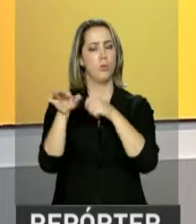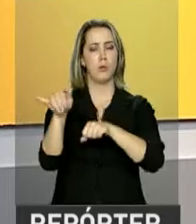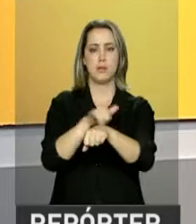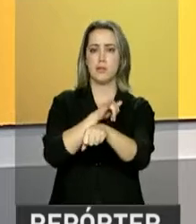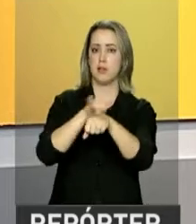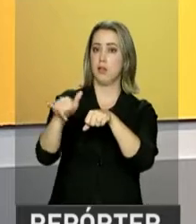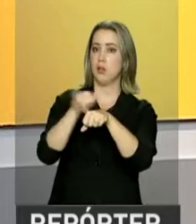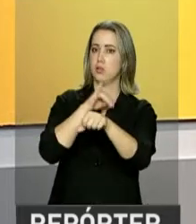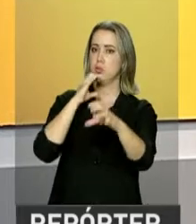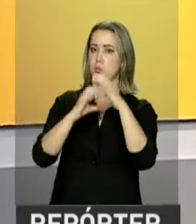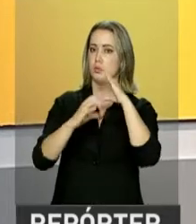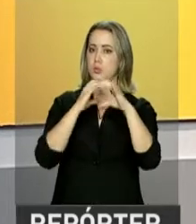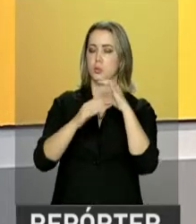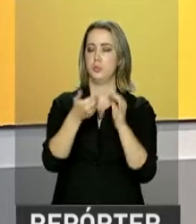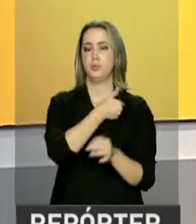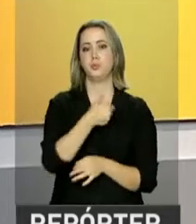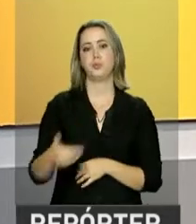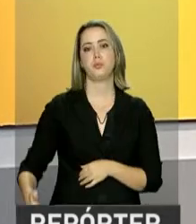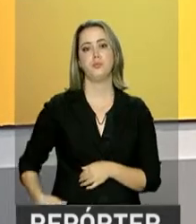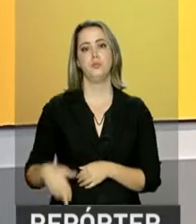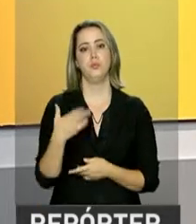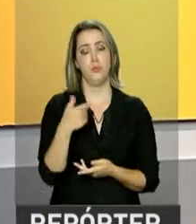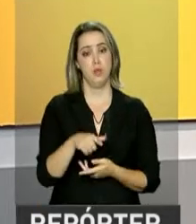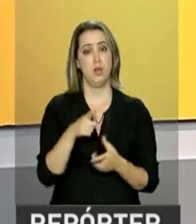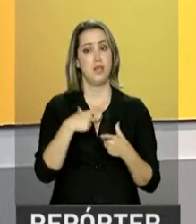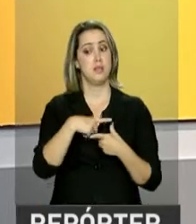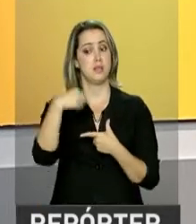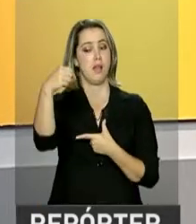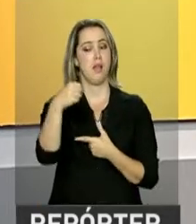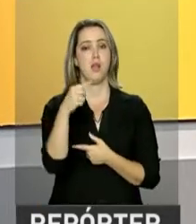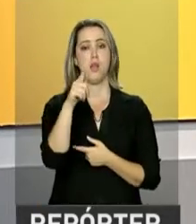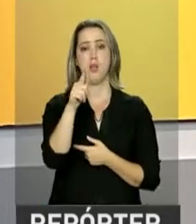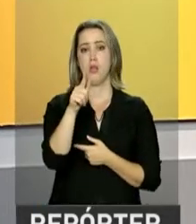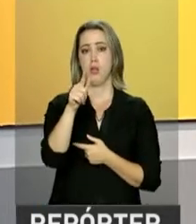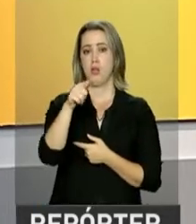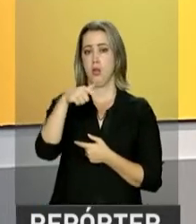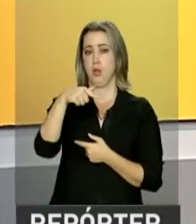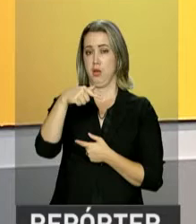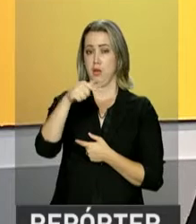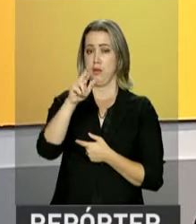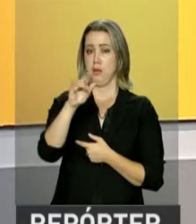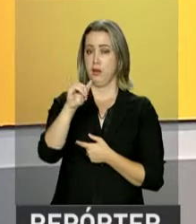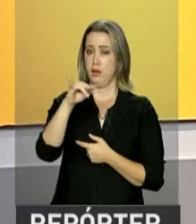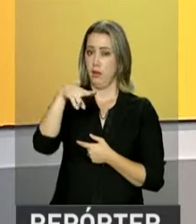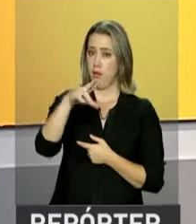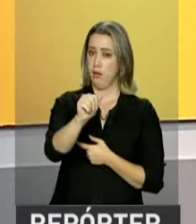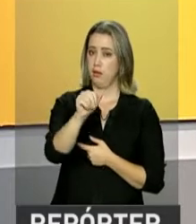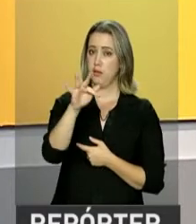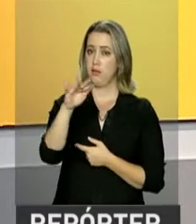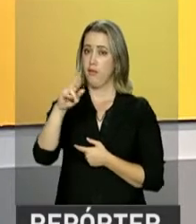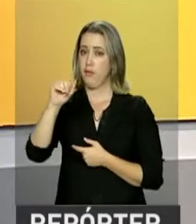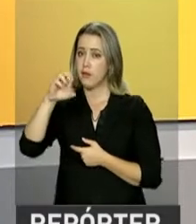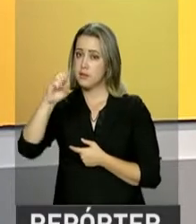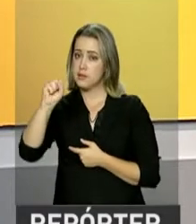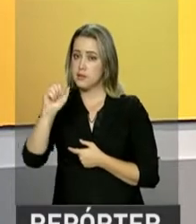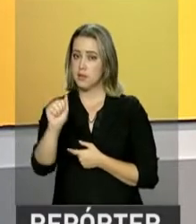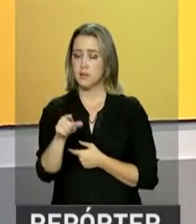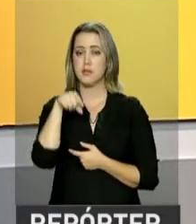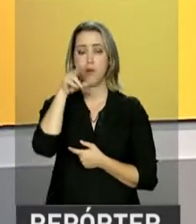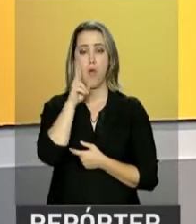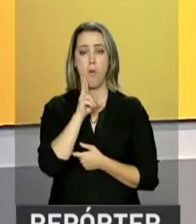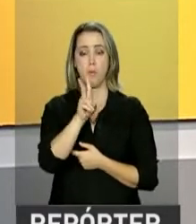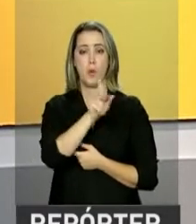do governo o satellite partiu da guiana francesa eo presidente michel temer acompanhou o lançamento em tempo real